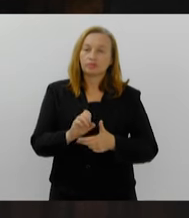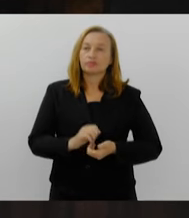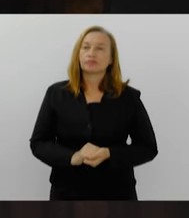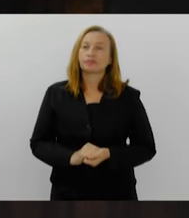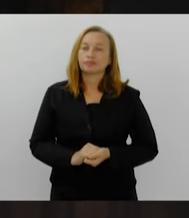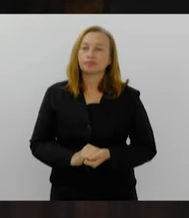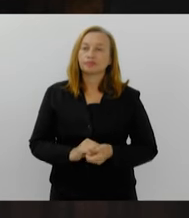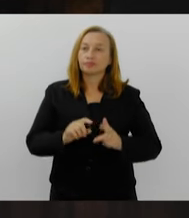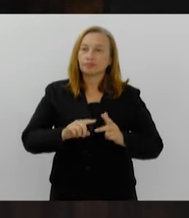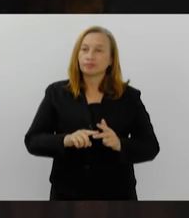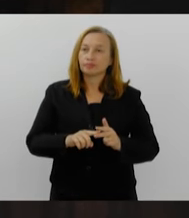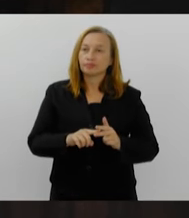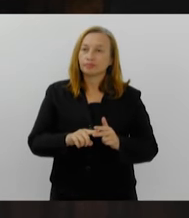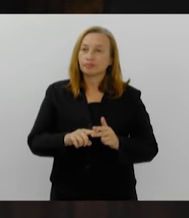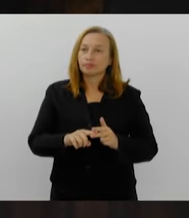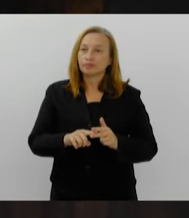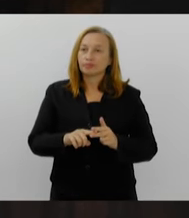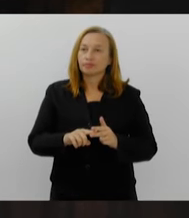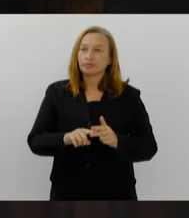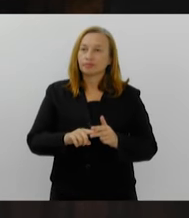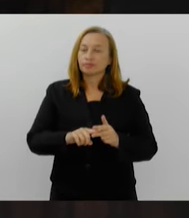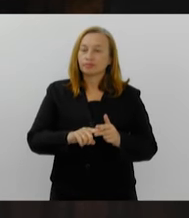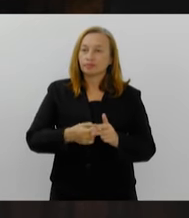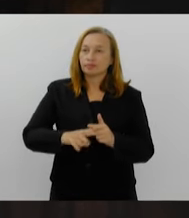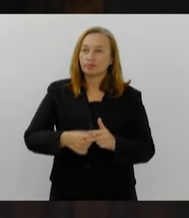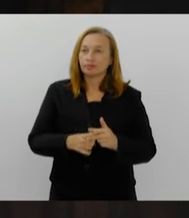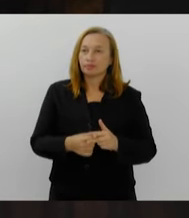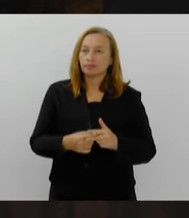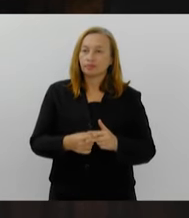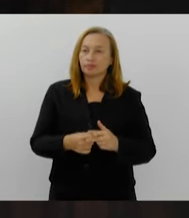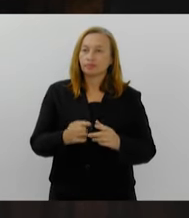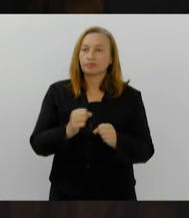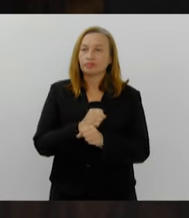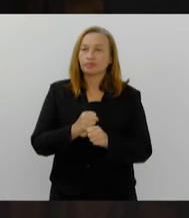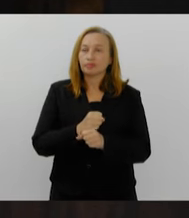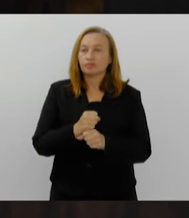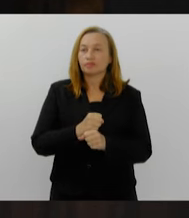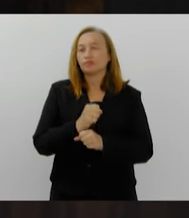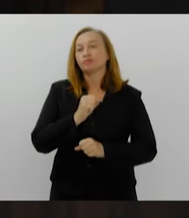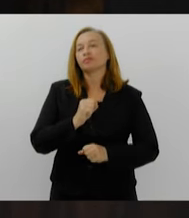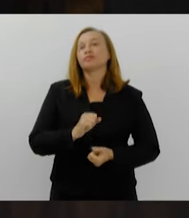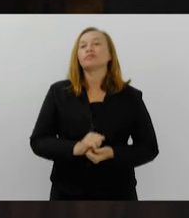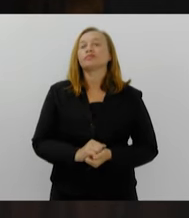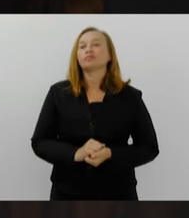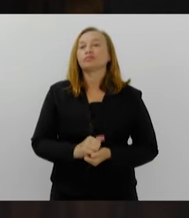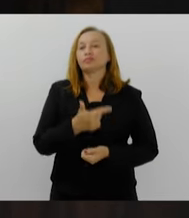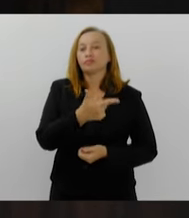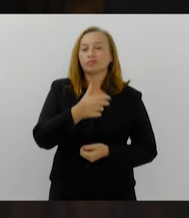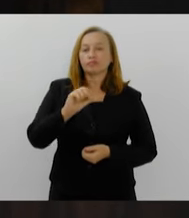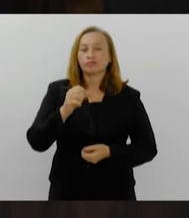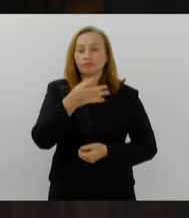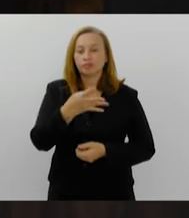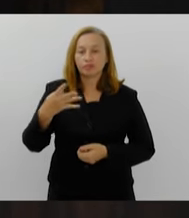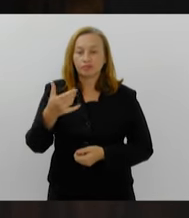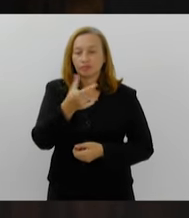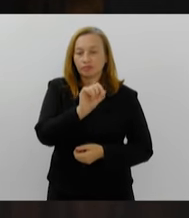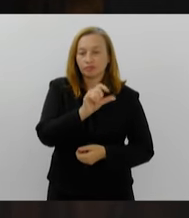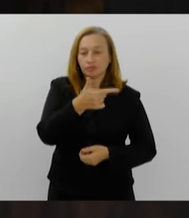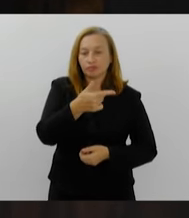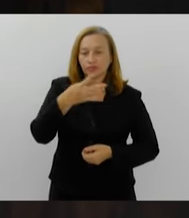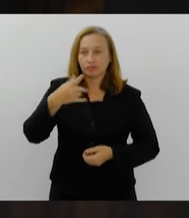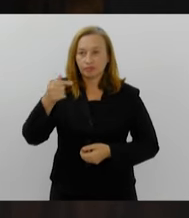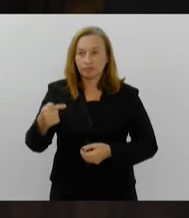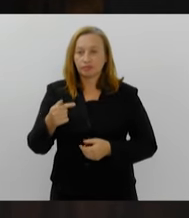2025 do Plano Plurianual 2024-2027, instituído pela Lei